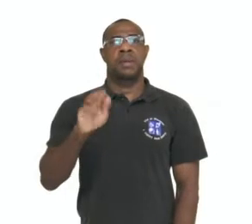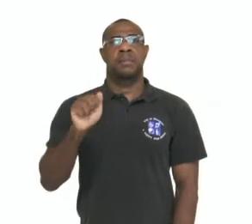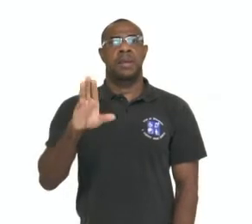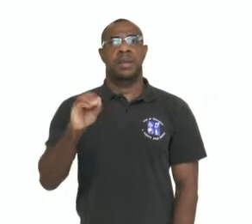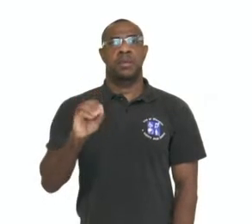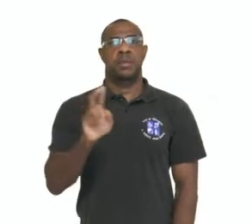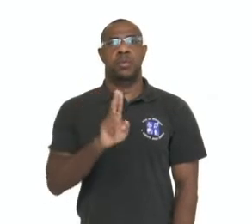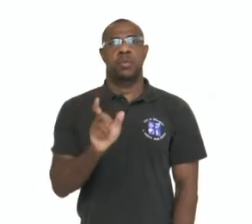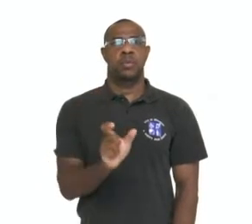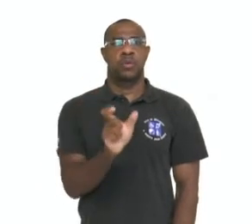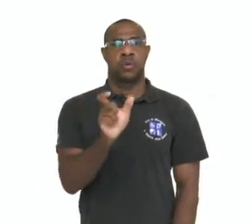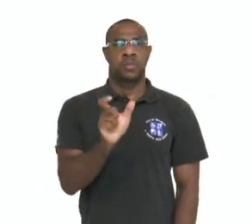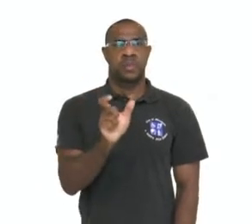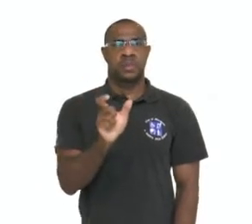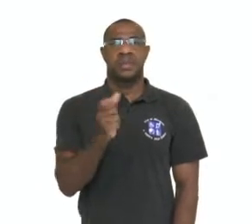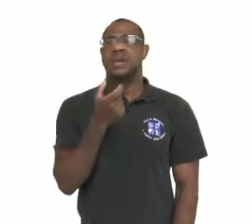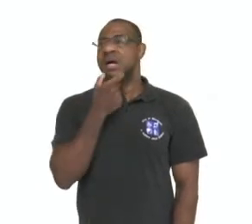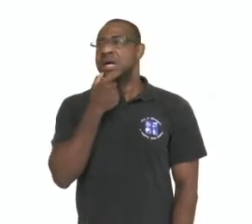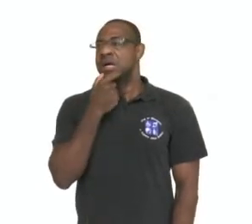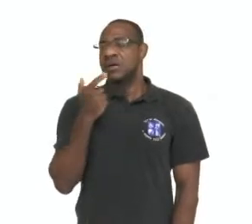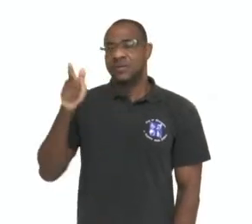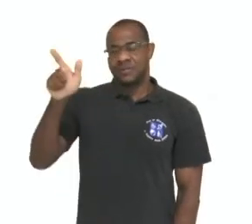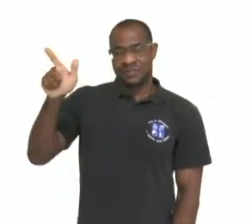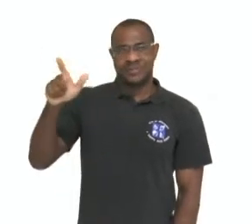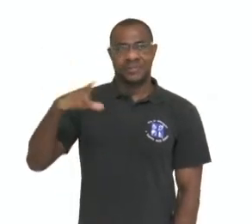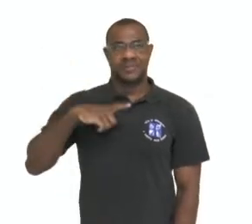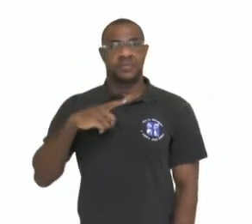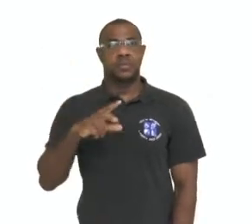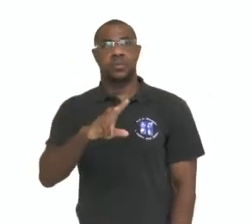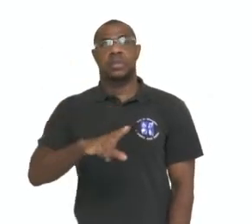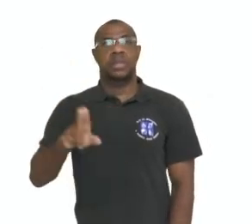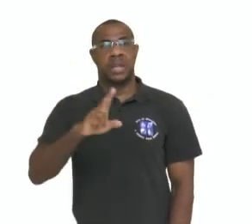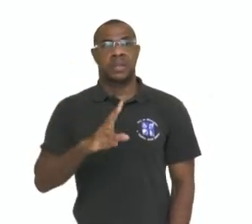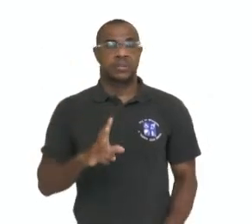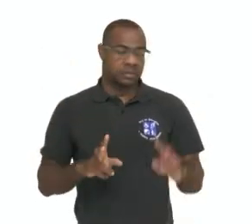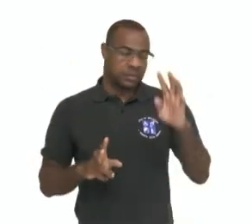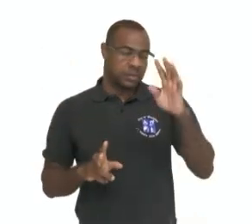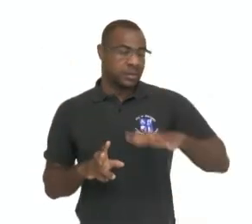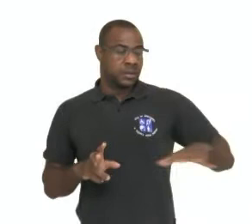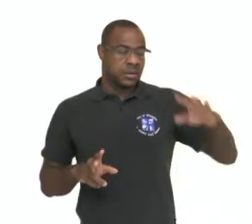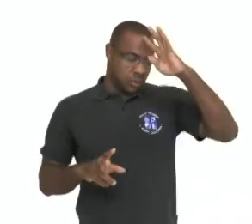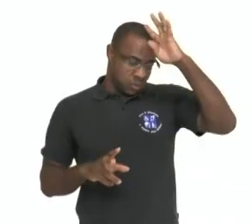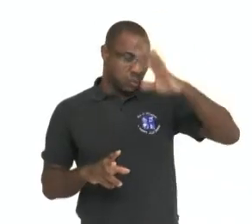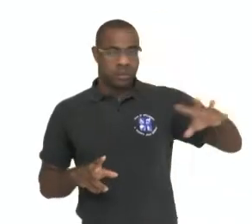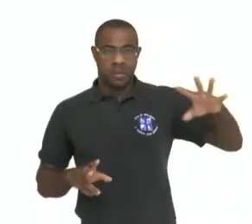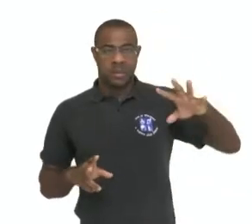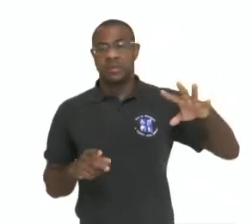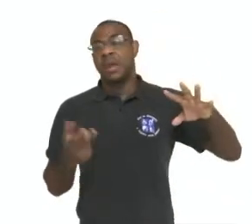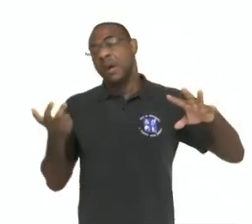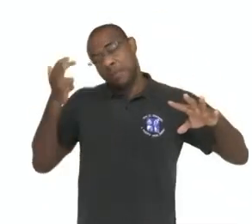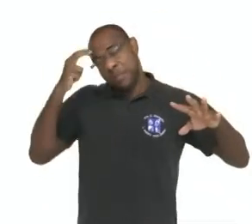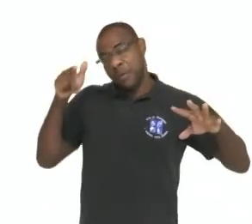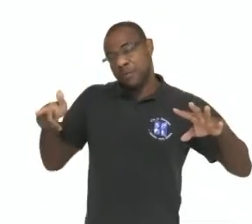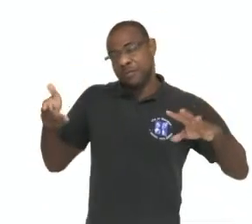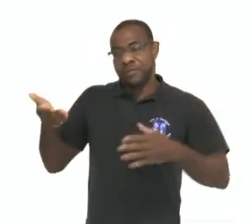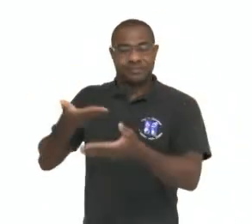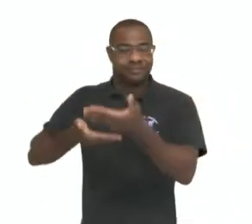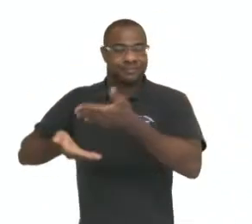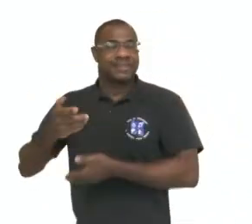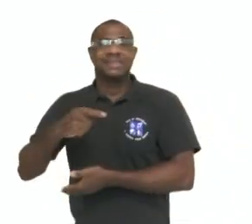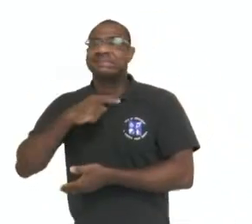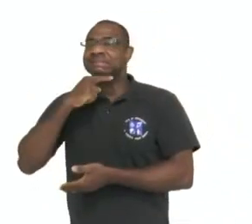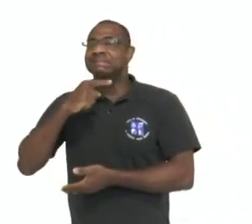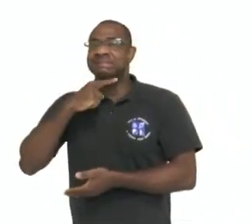e que significa estrangeiro, foi usado pelos romanos para designar povos que não partilhavam seus costumes e cultura. Os próprios